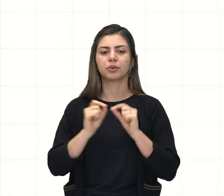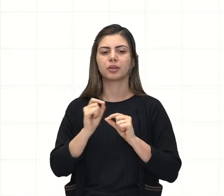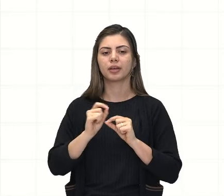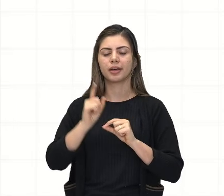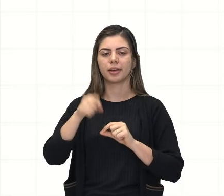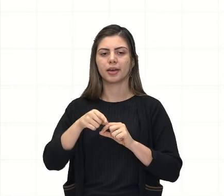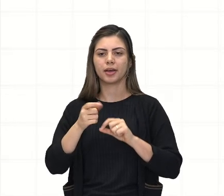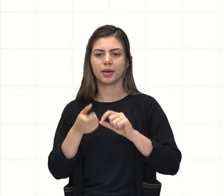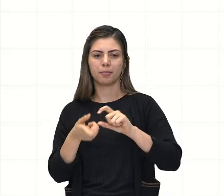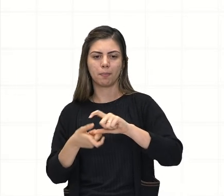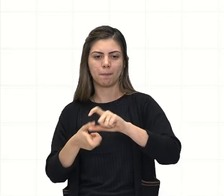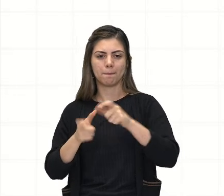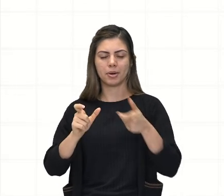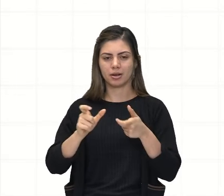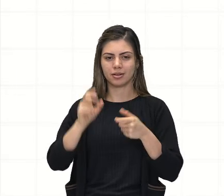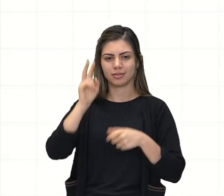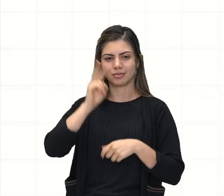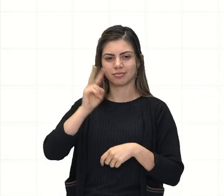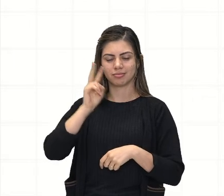Lembra do ângulo reto, né?